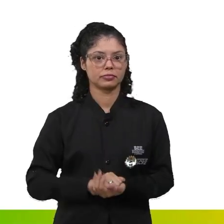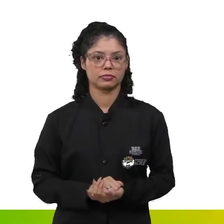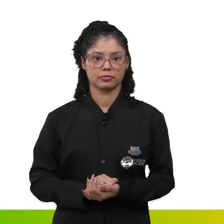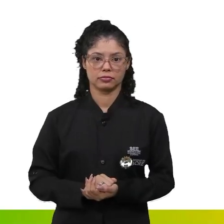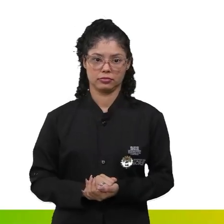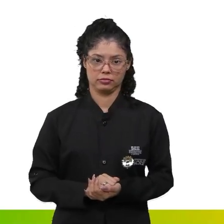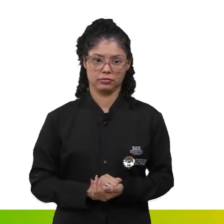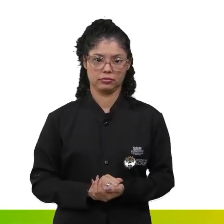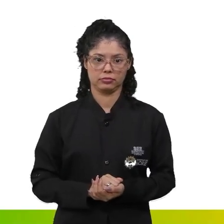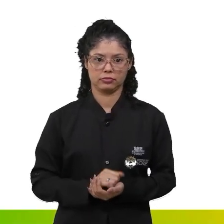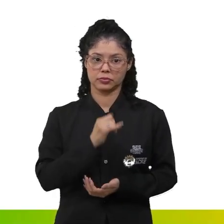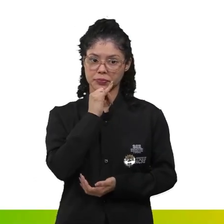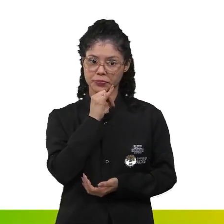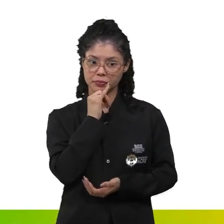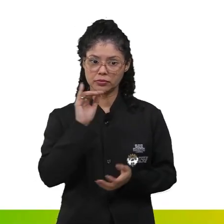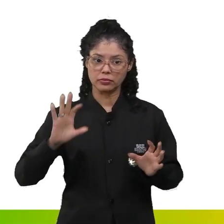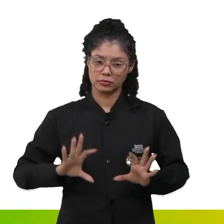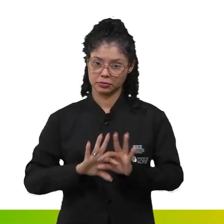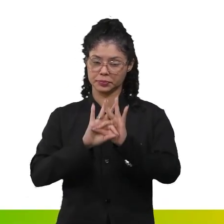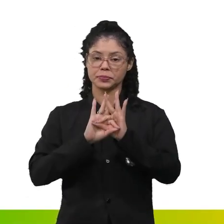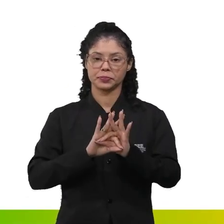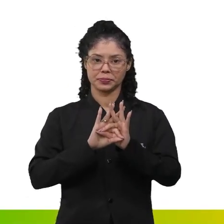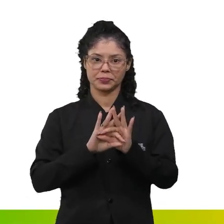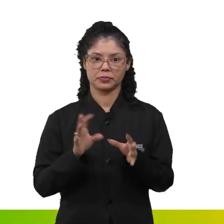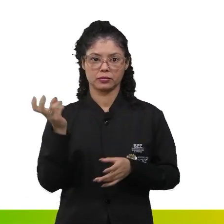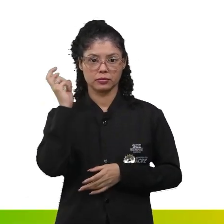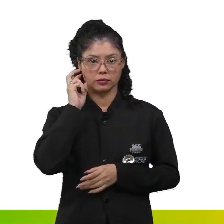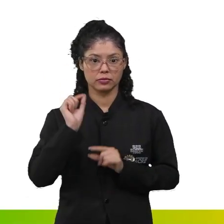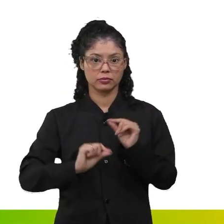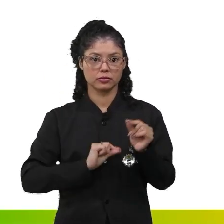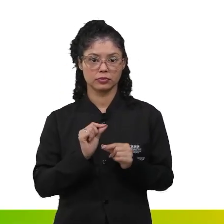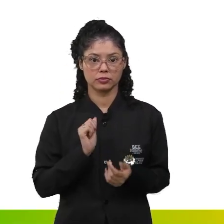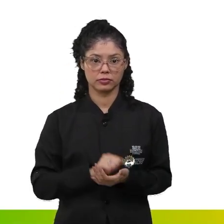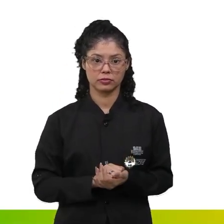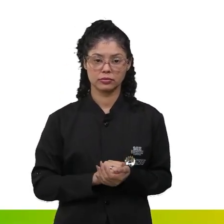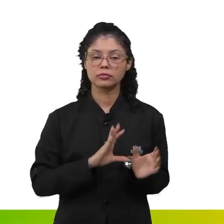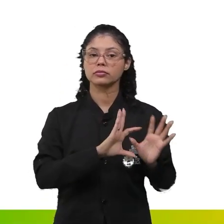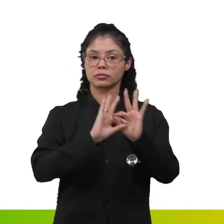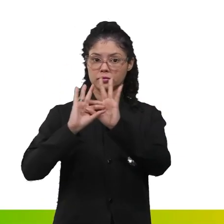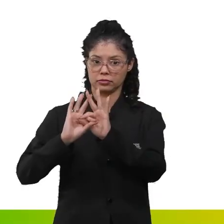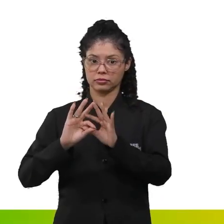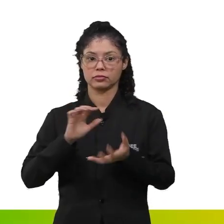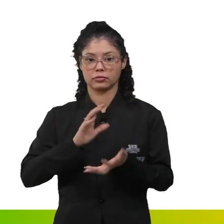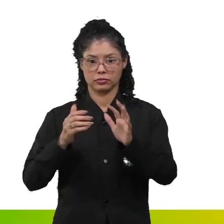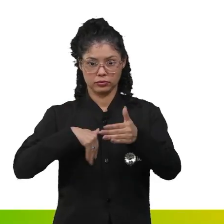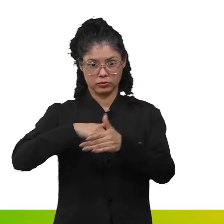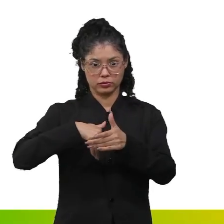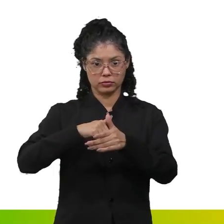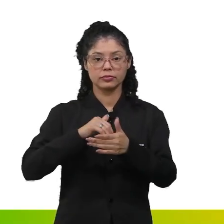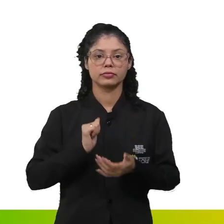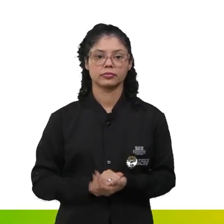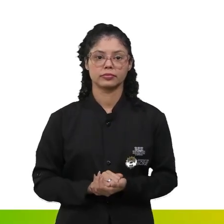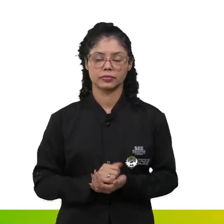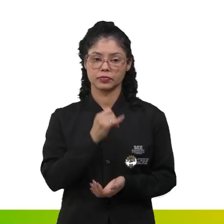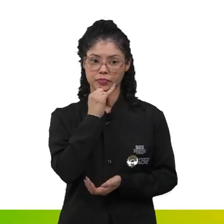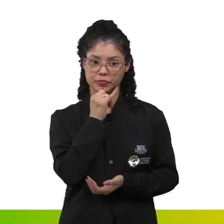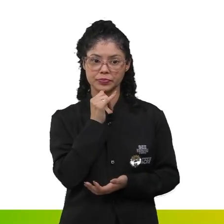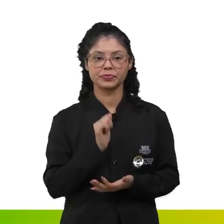Temos aqui os exemplos de fusão de cultura e esporte, temos as Olimpíadas, a Copa do Mundo, Super Bowl, são